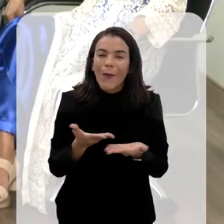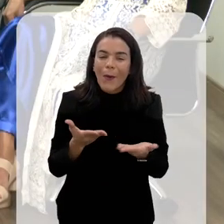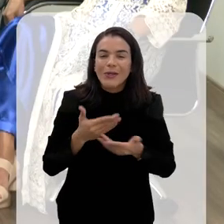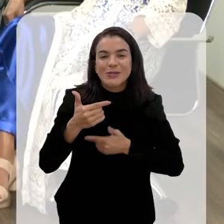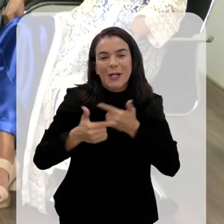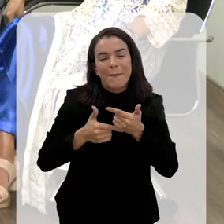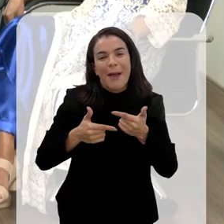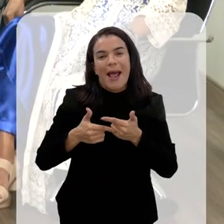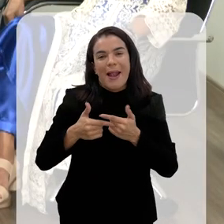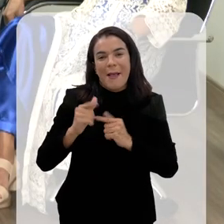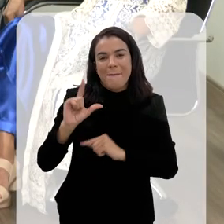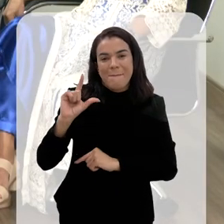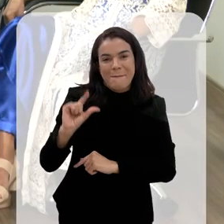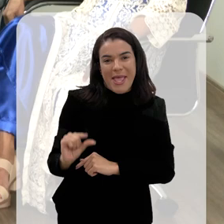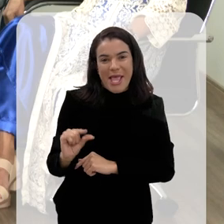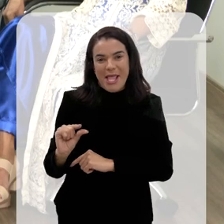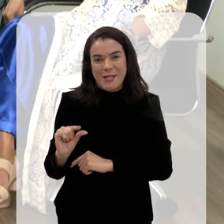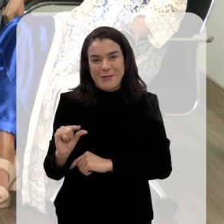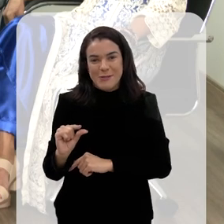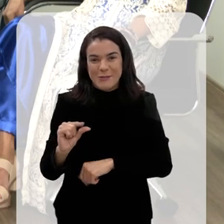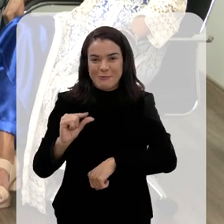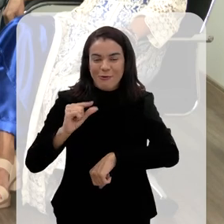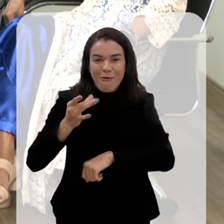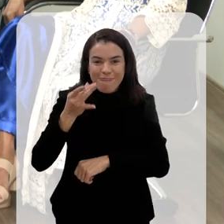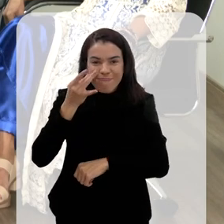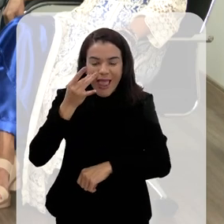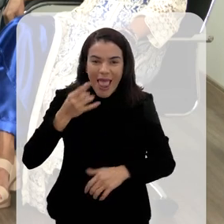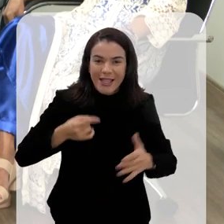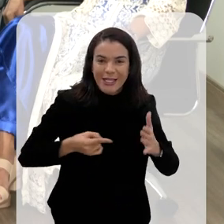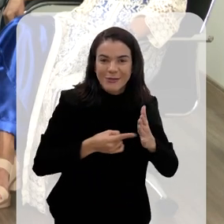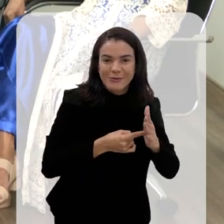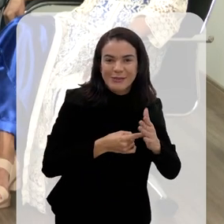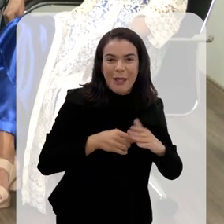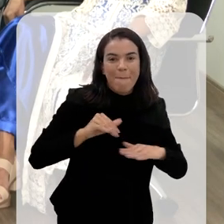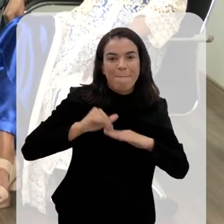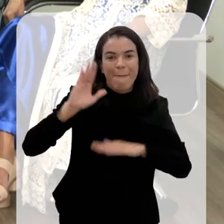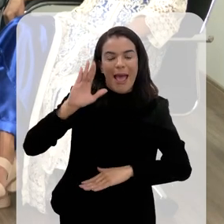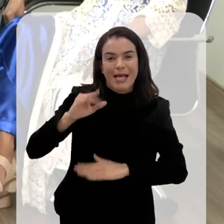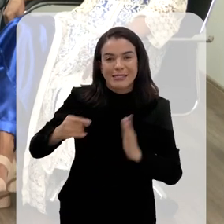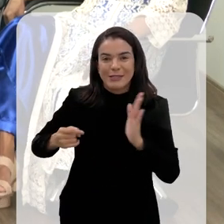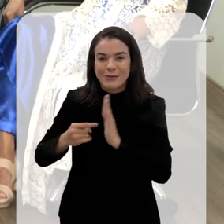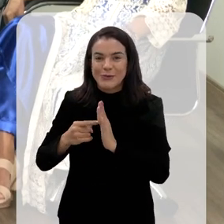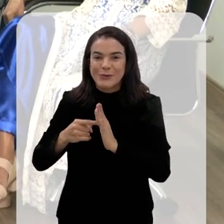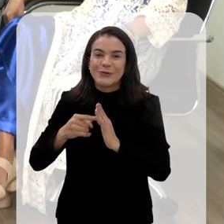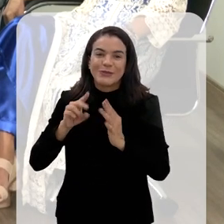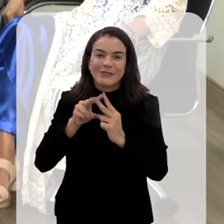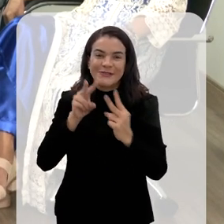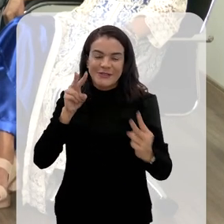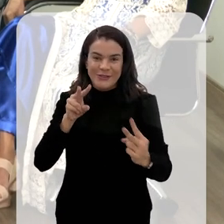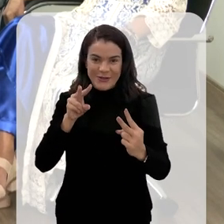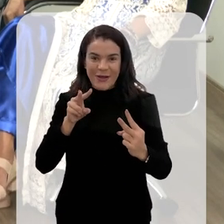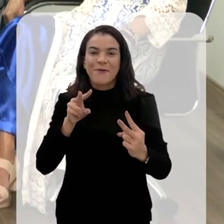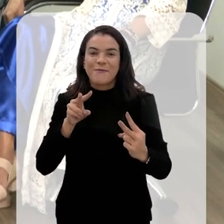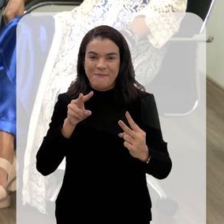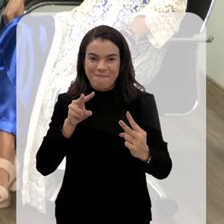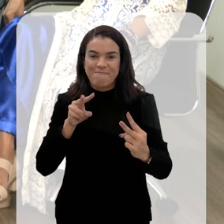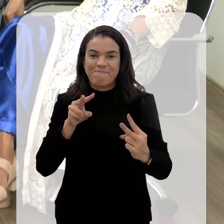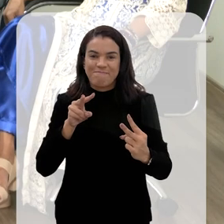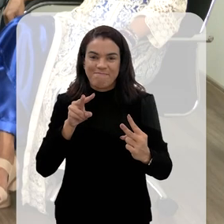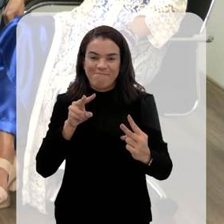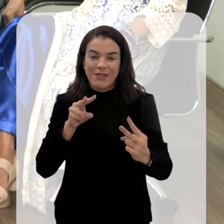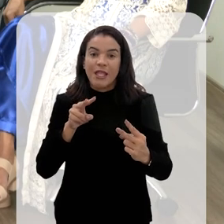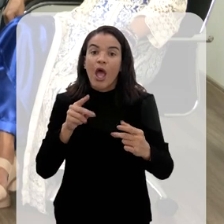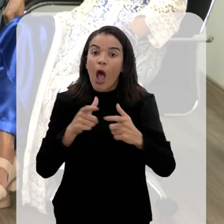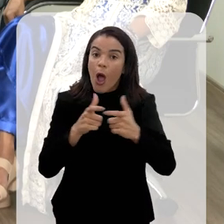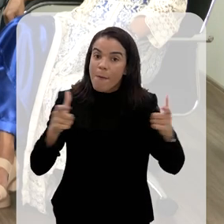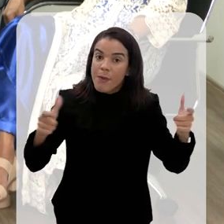Então hoje você trabalha menos com a subnotificação. Então é interessante esse aumento, né? E